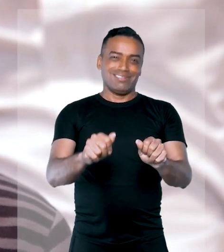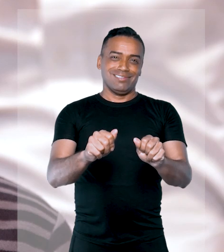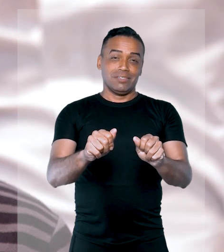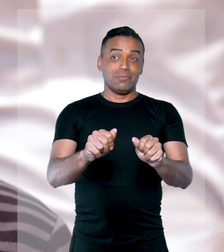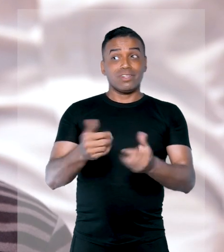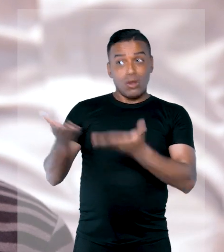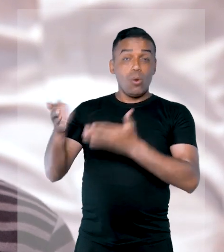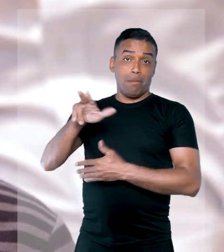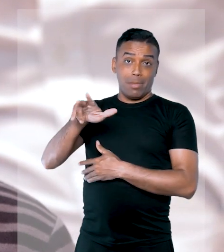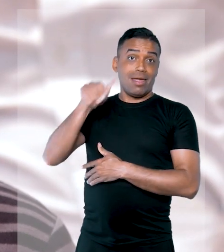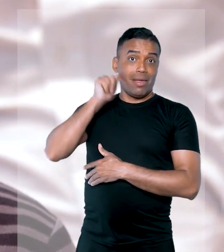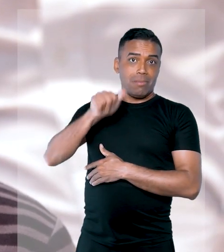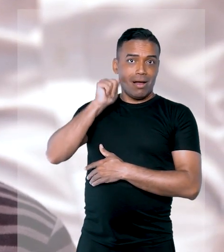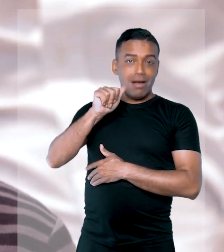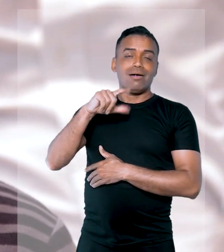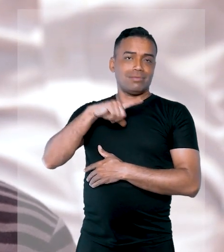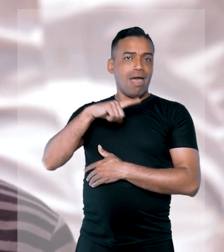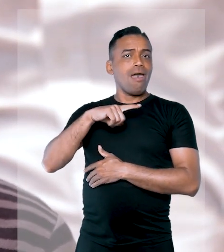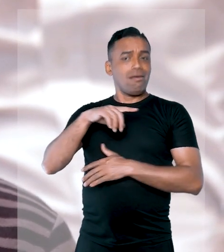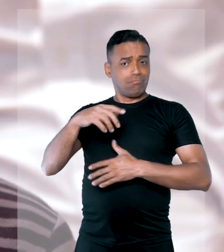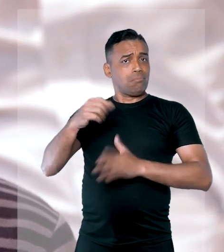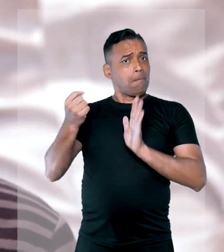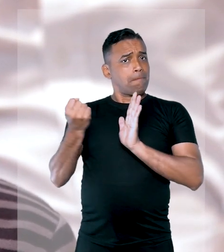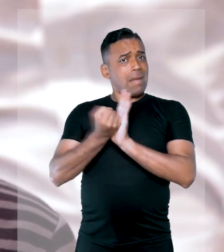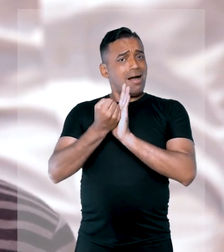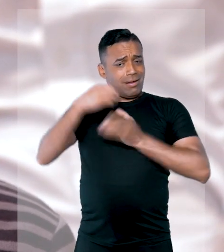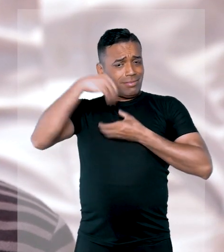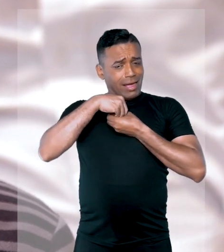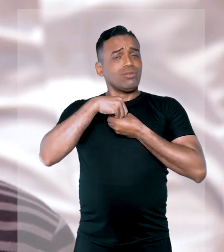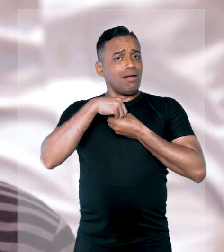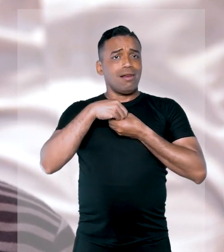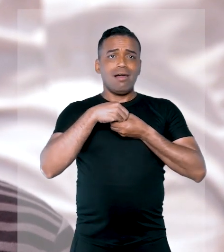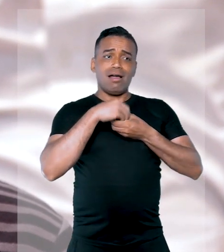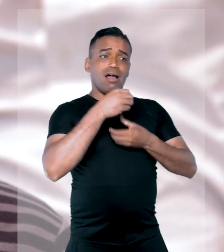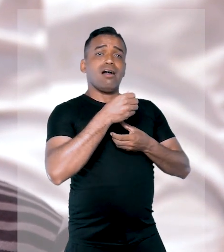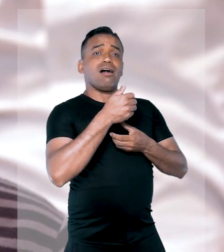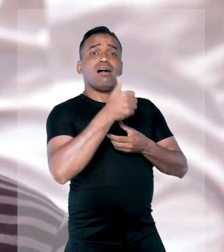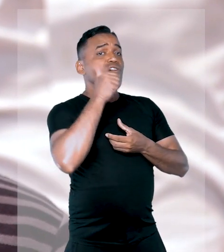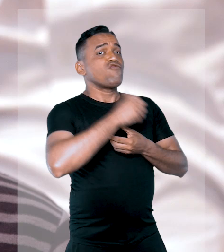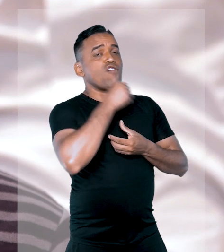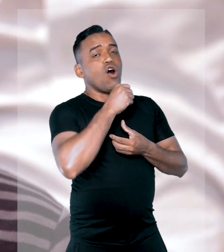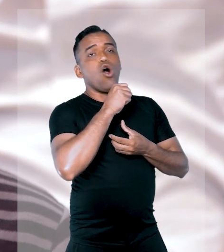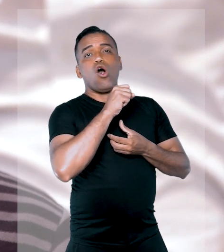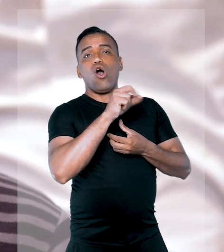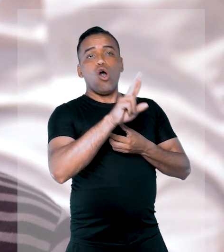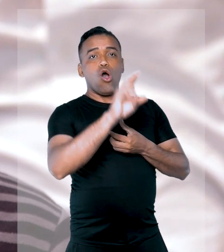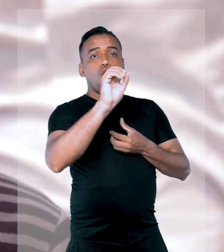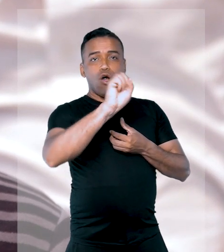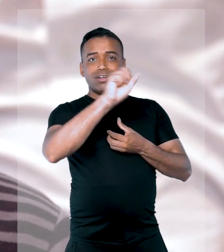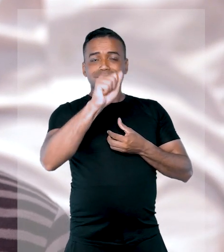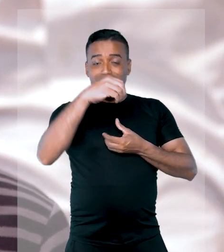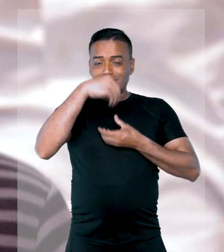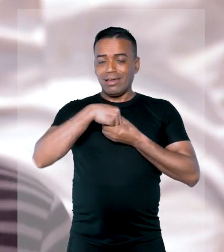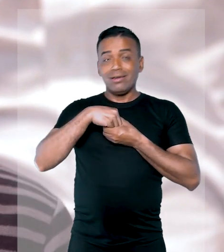A Letícia tem parte da minha avó Rosa e ver minha avó eternizada num livro para que todos possam